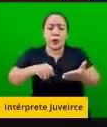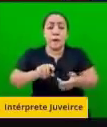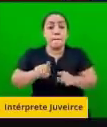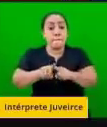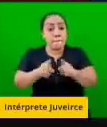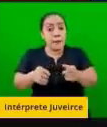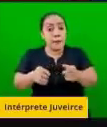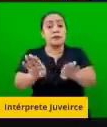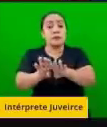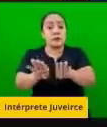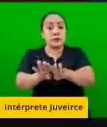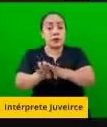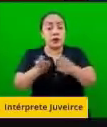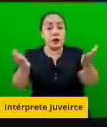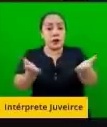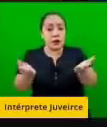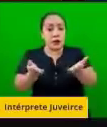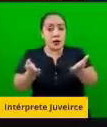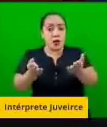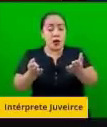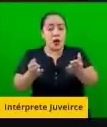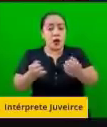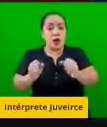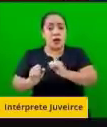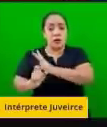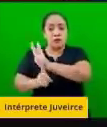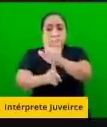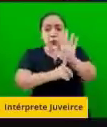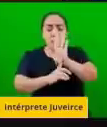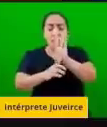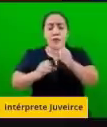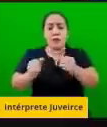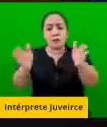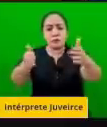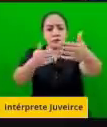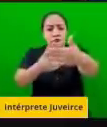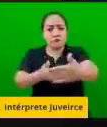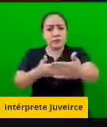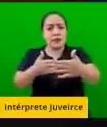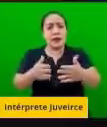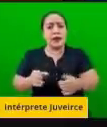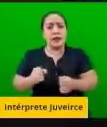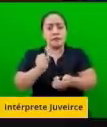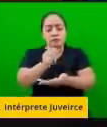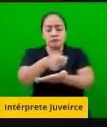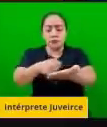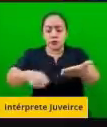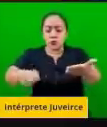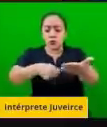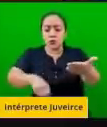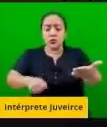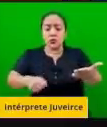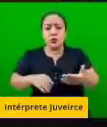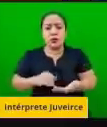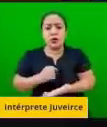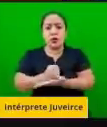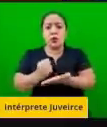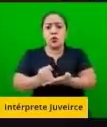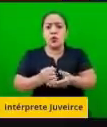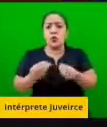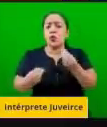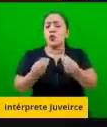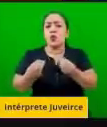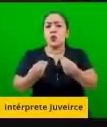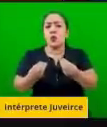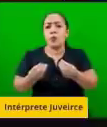posso explorar em sala de aula, na minha atividade, outras tipologias documentais, né, tais como as